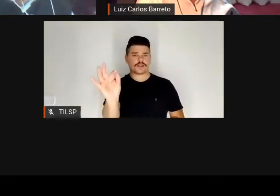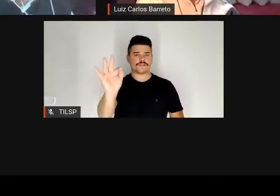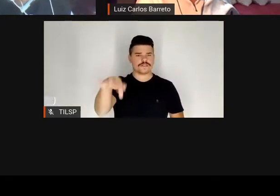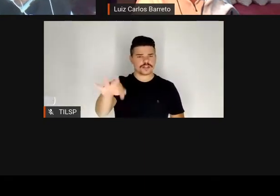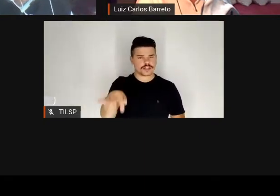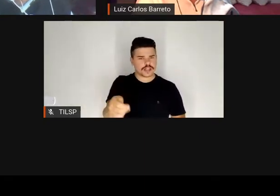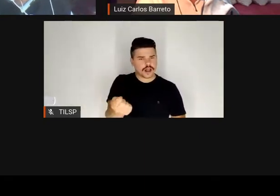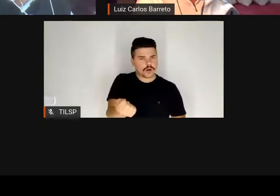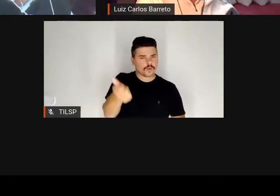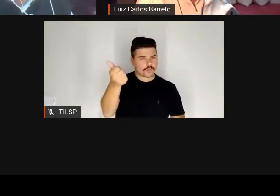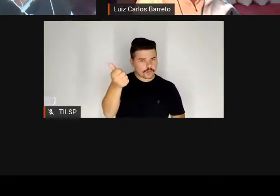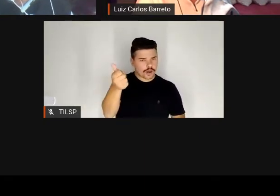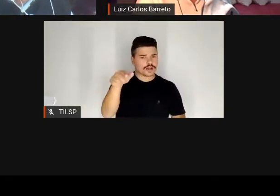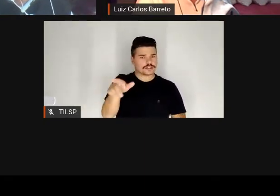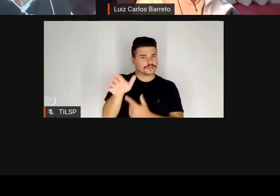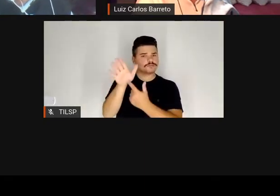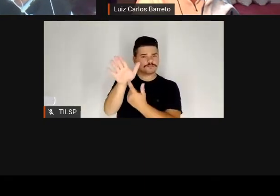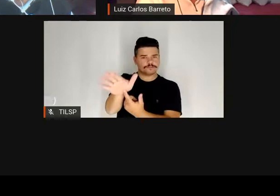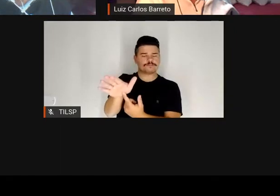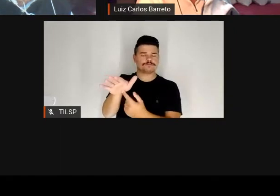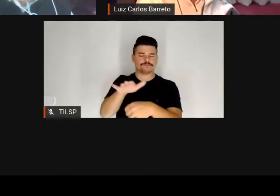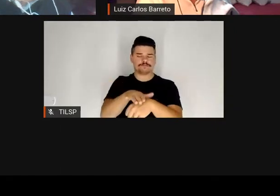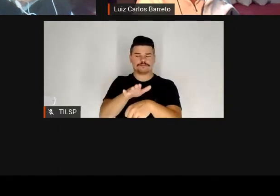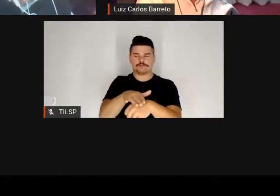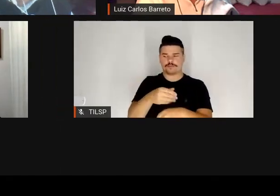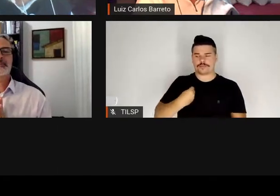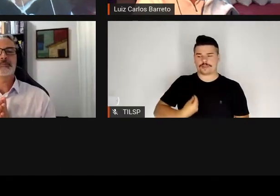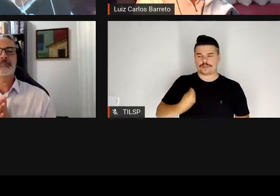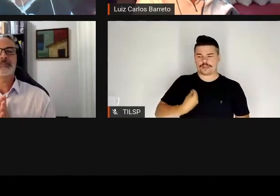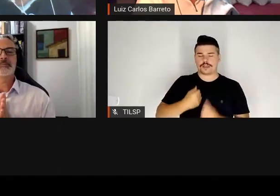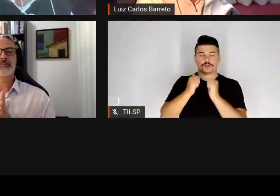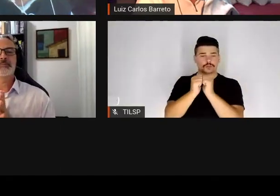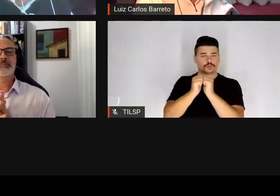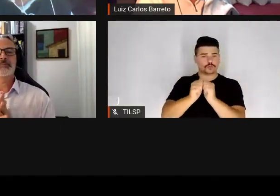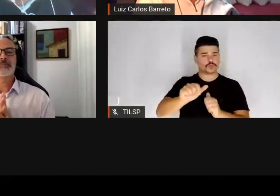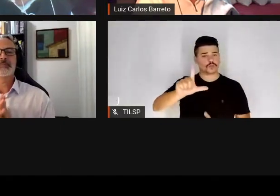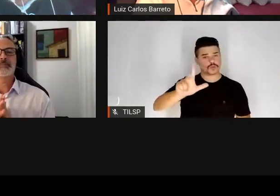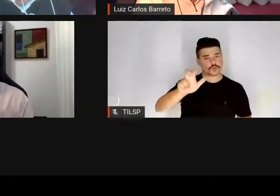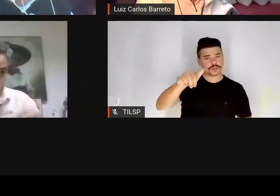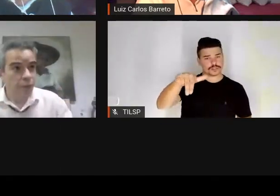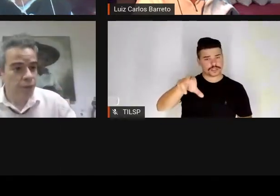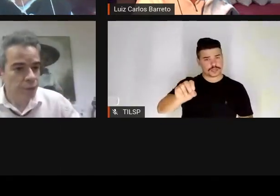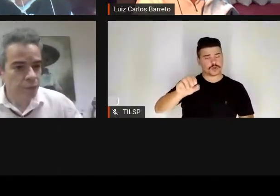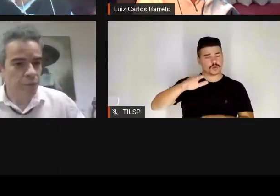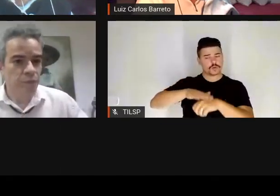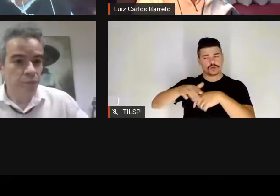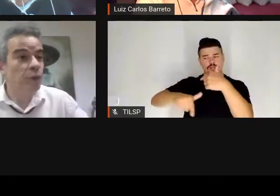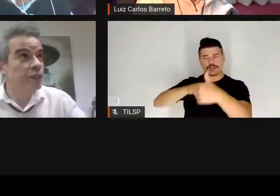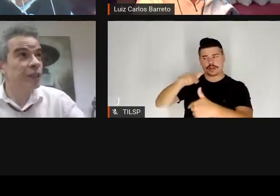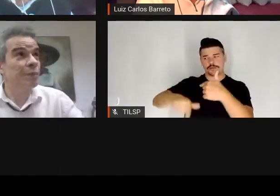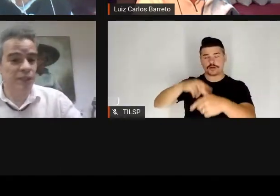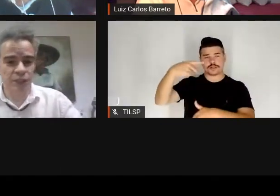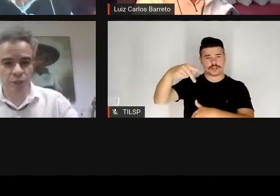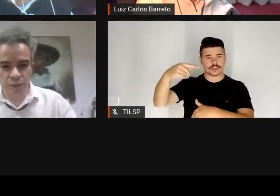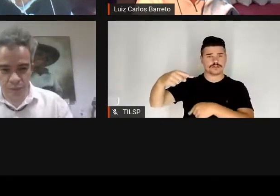né, essa presença do Luciano, do seu trabalho, foi-se gradualmente